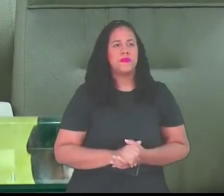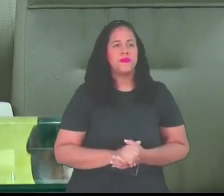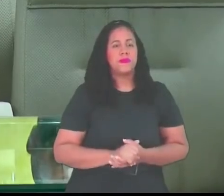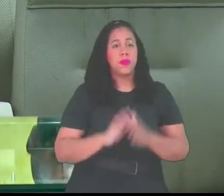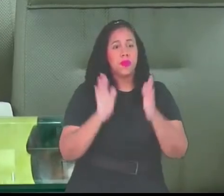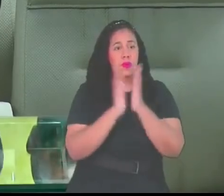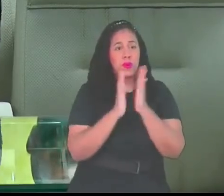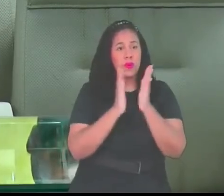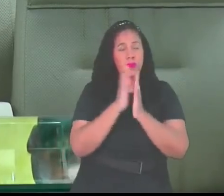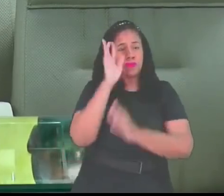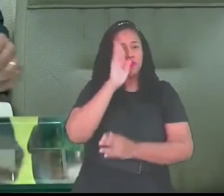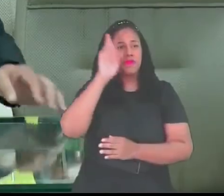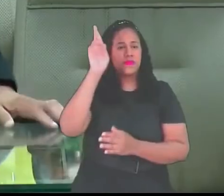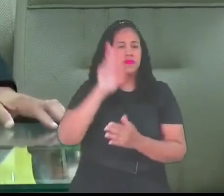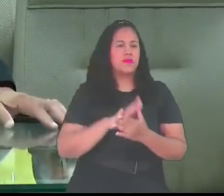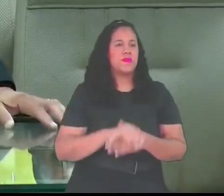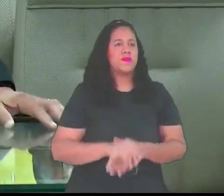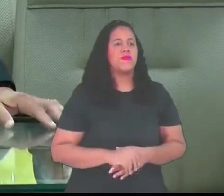Vamos orar ao Senhor.